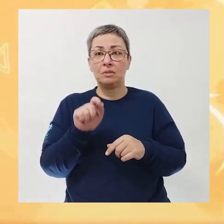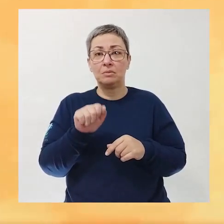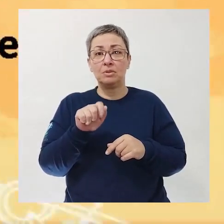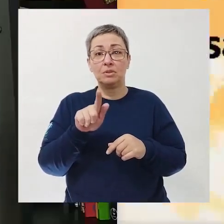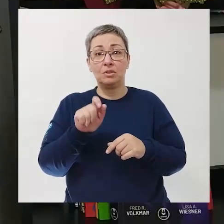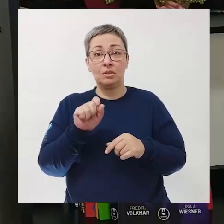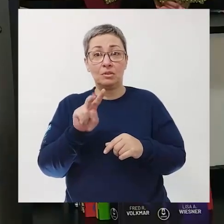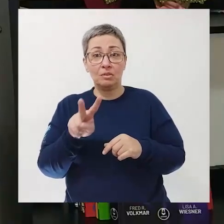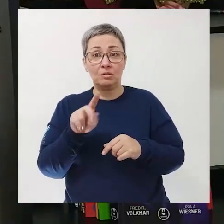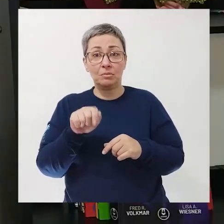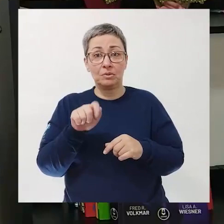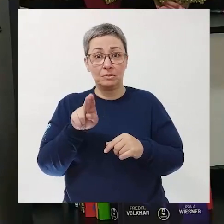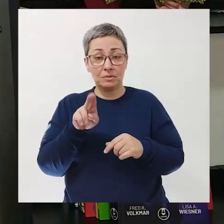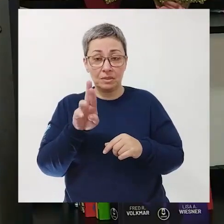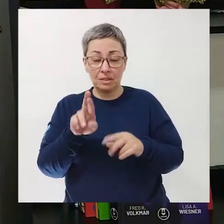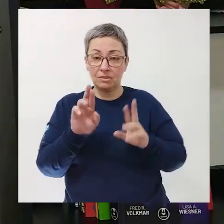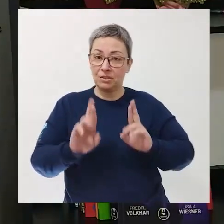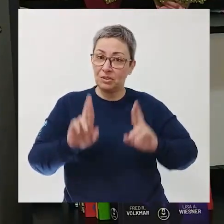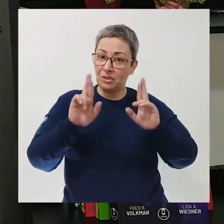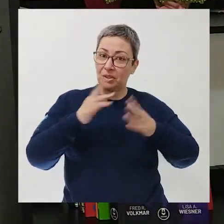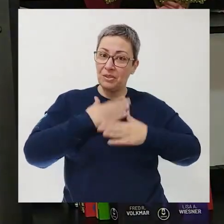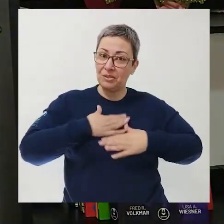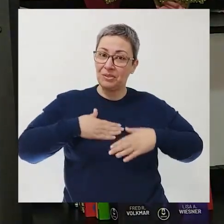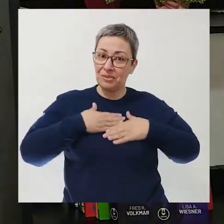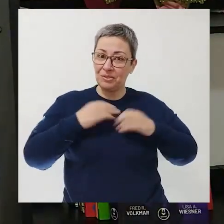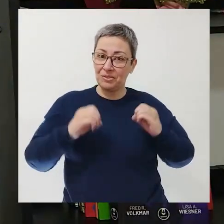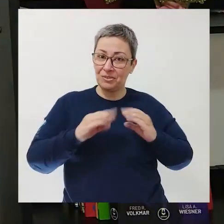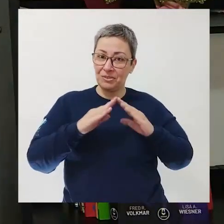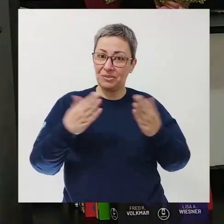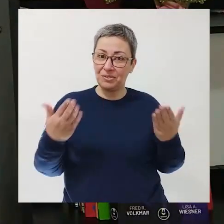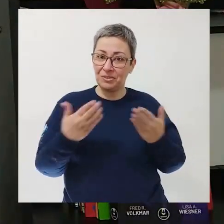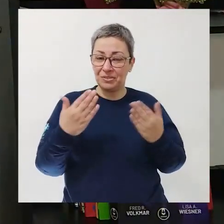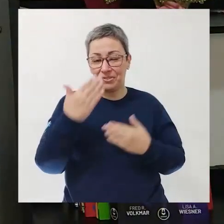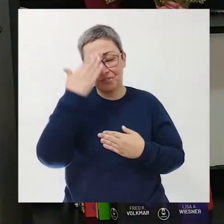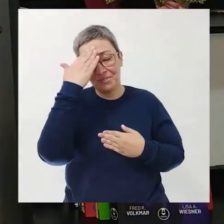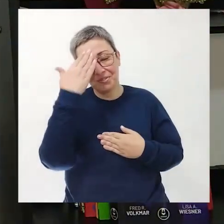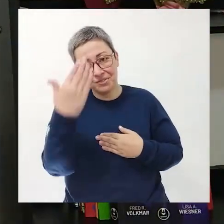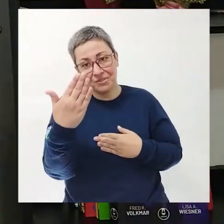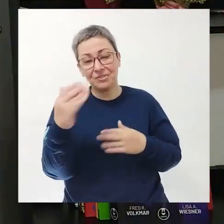ejadoep@guarulhos.sp.gov.br. Espero que tenham gostado do programa de hoje. Muito obrigada pela